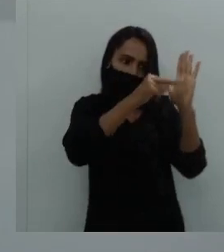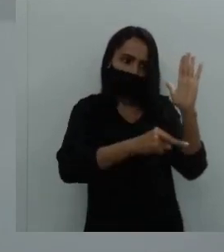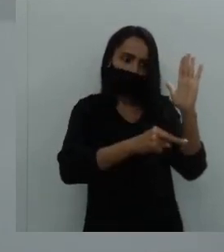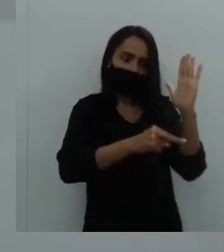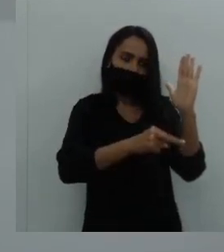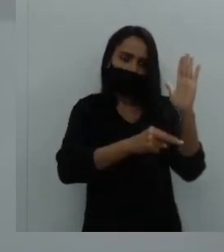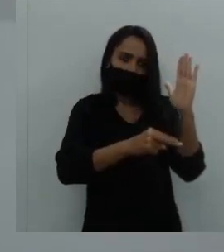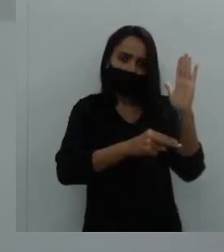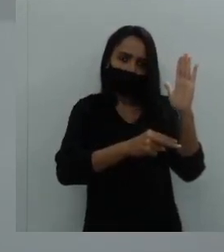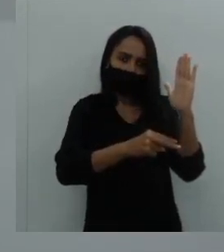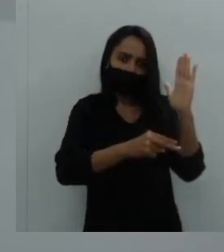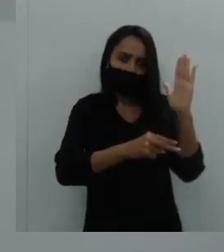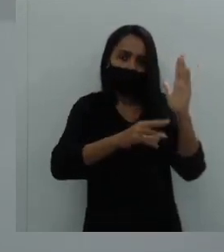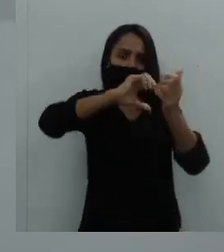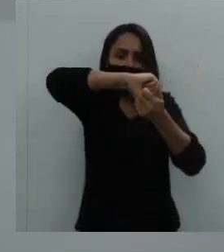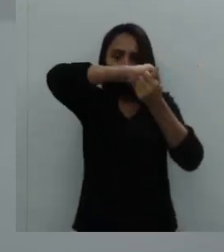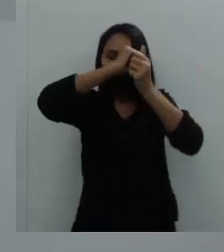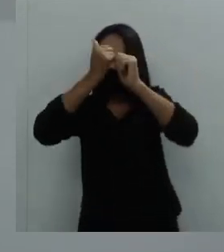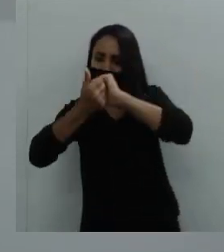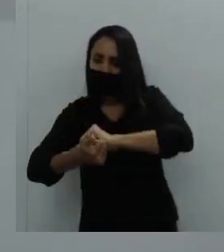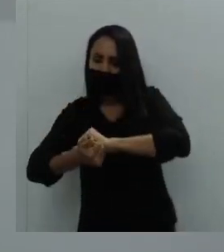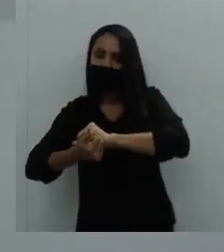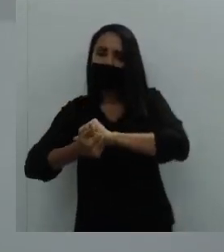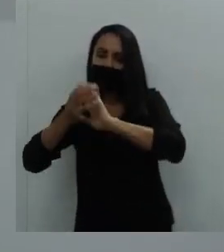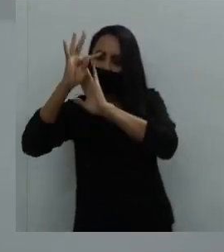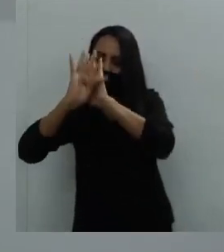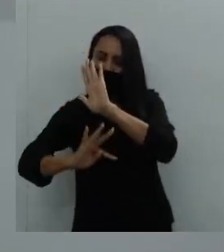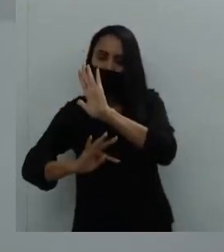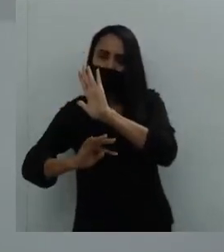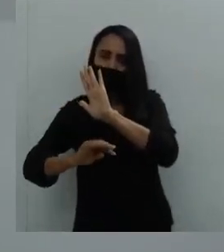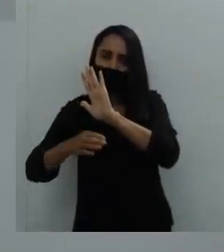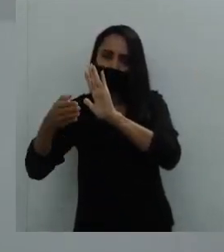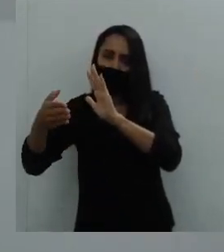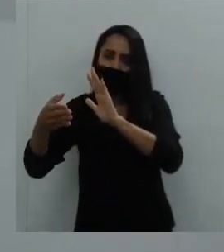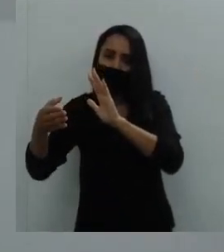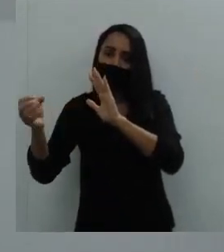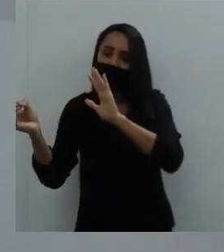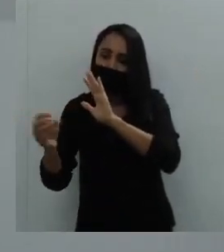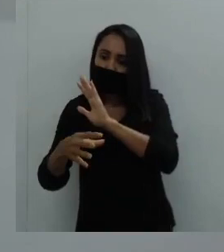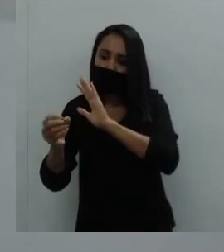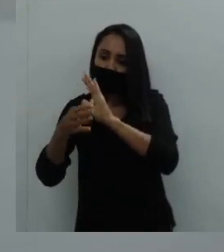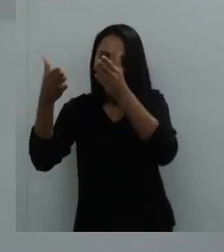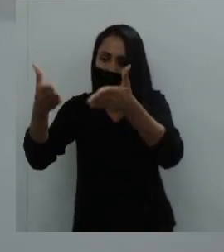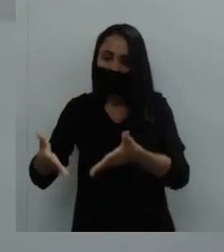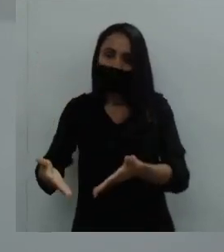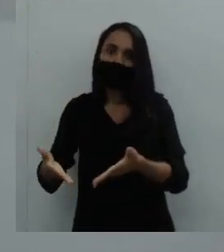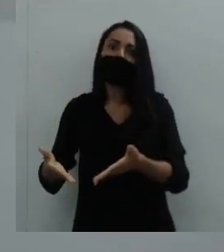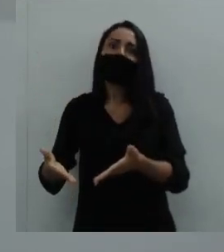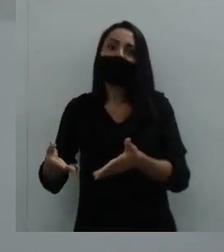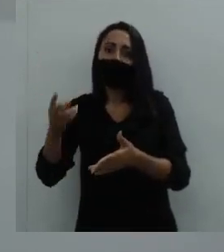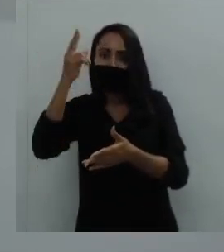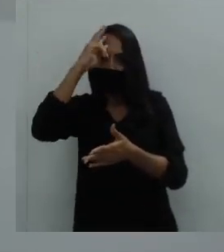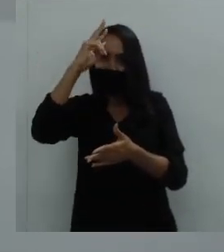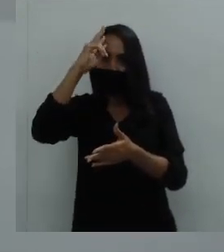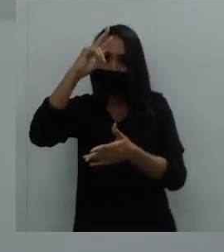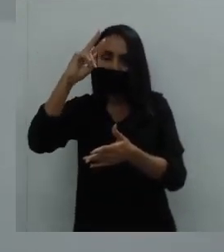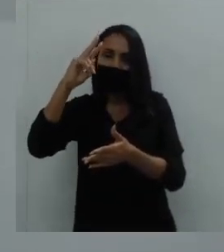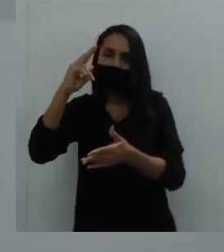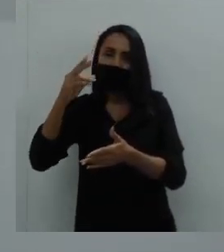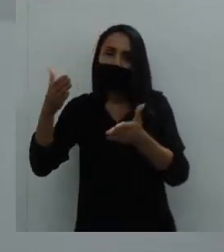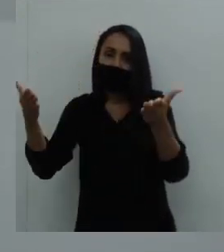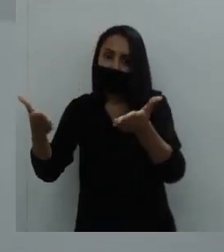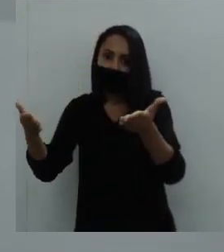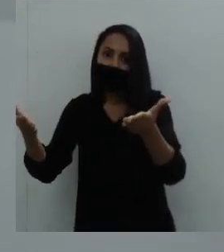e trazer para uma adaptação atual, atualizar a história para os dias, os